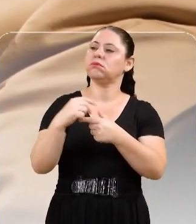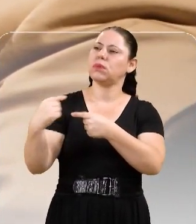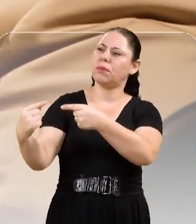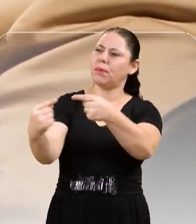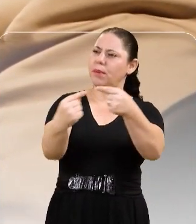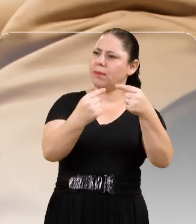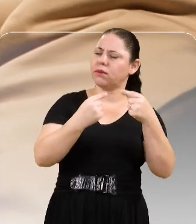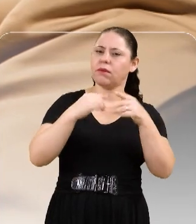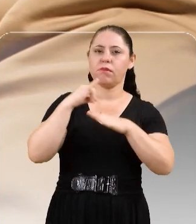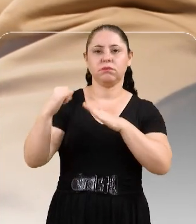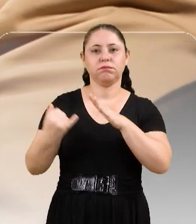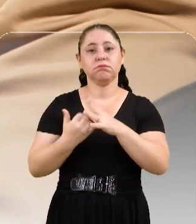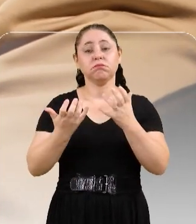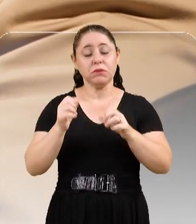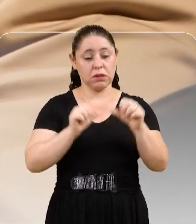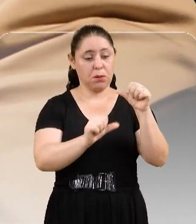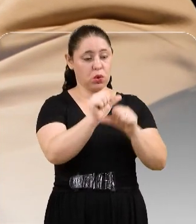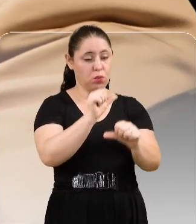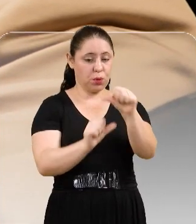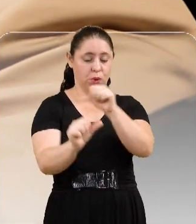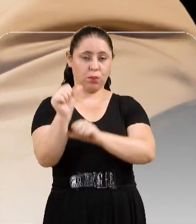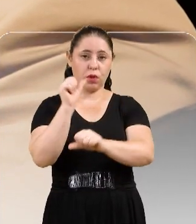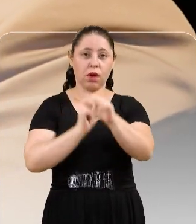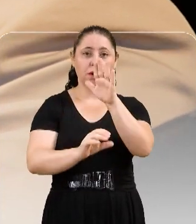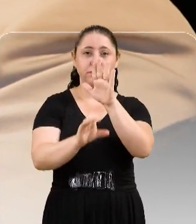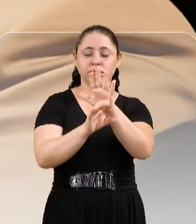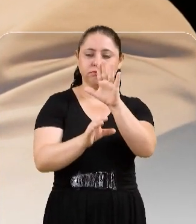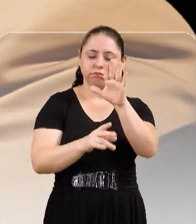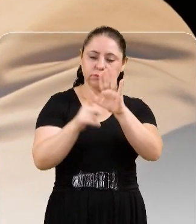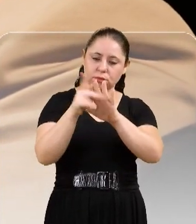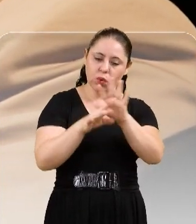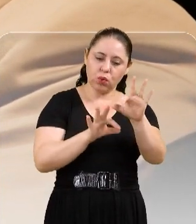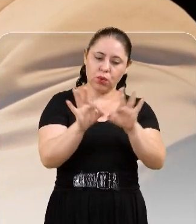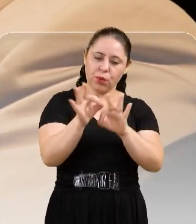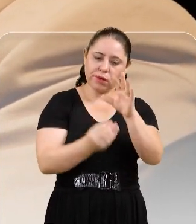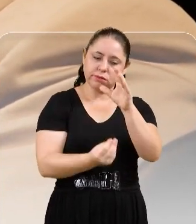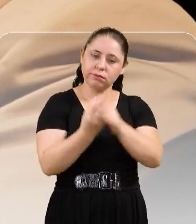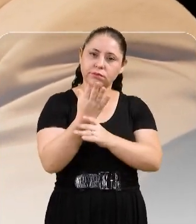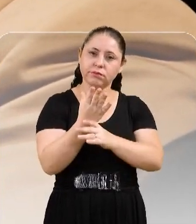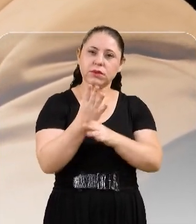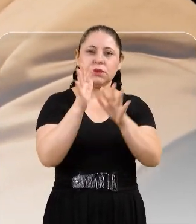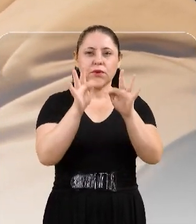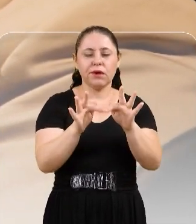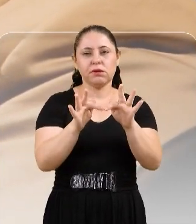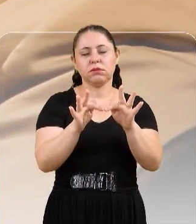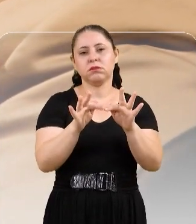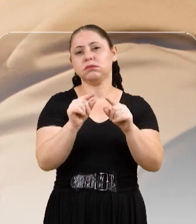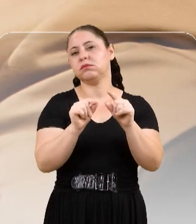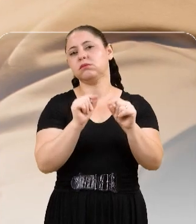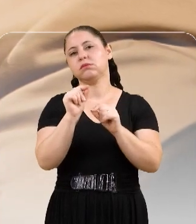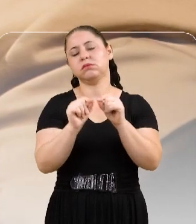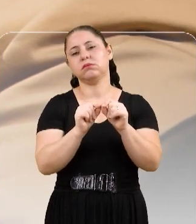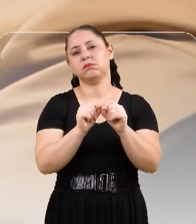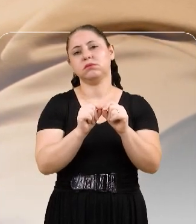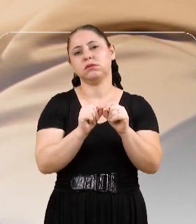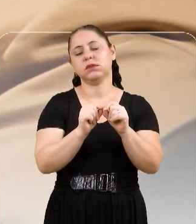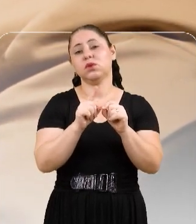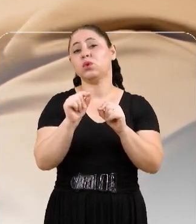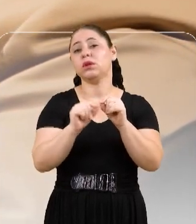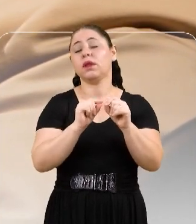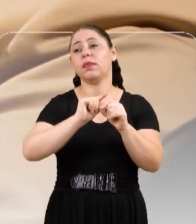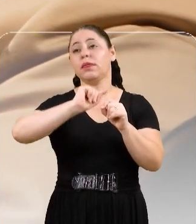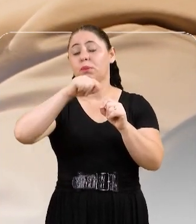segmentos, instituições que queriam as modificações no Código, nós elaboramos um projeto, né, final, que